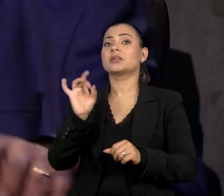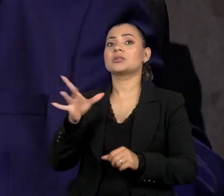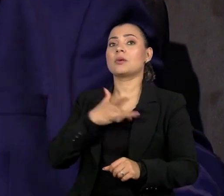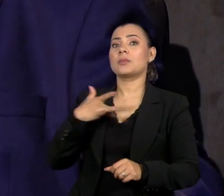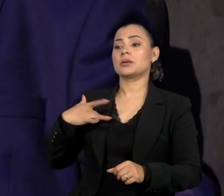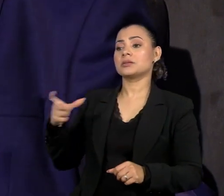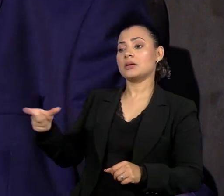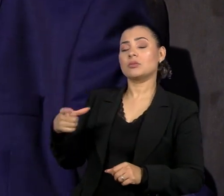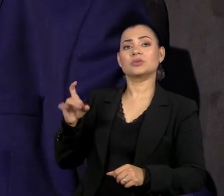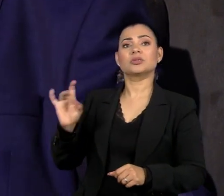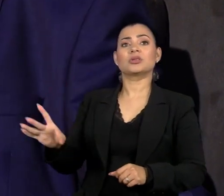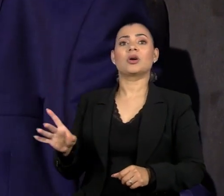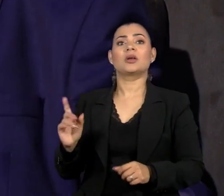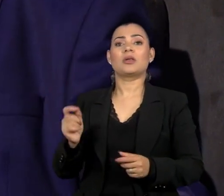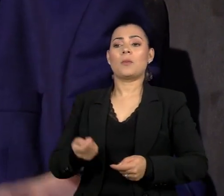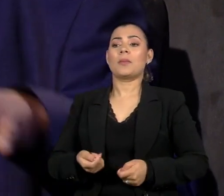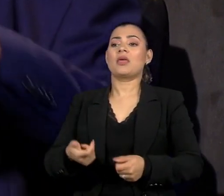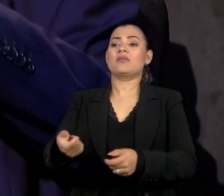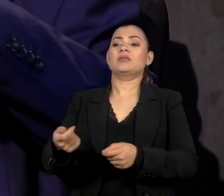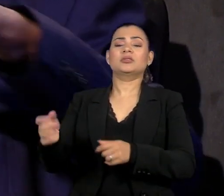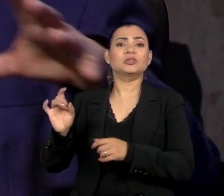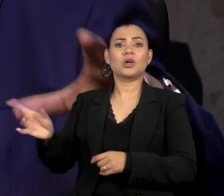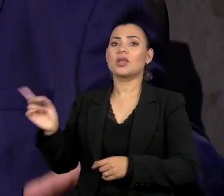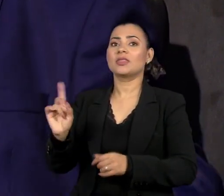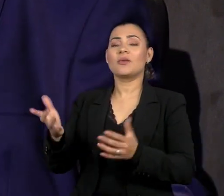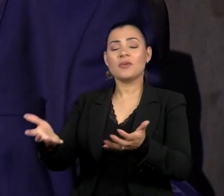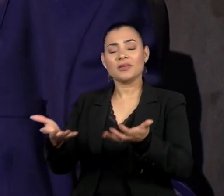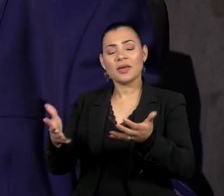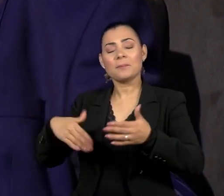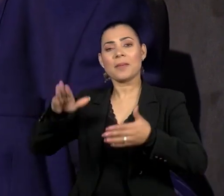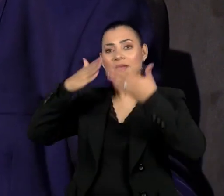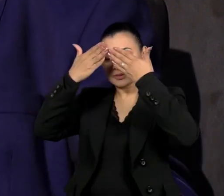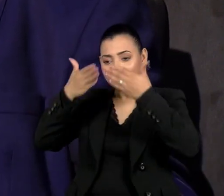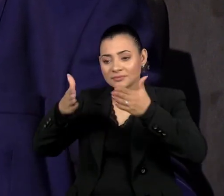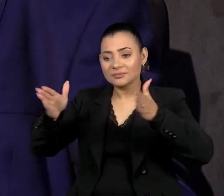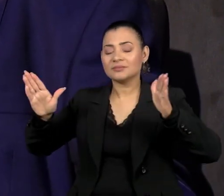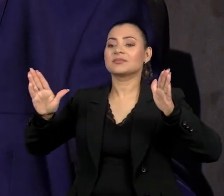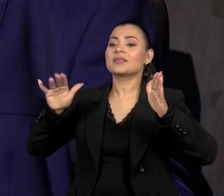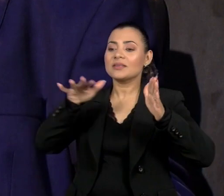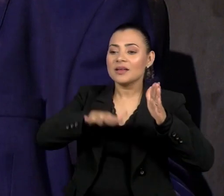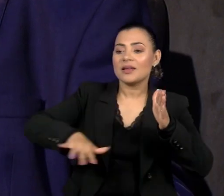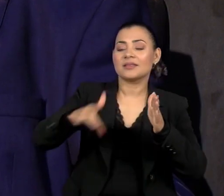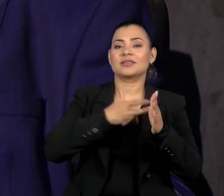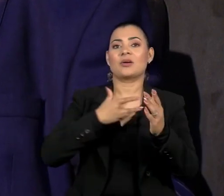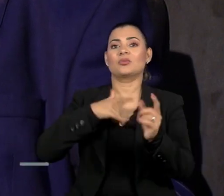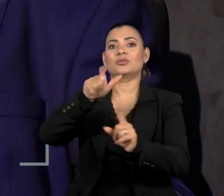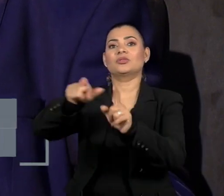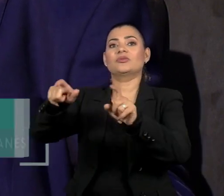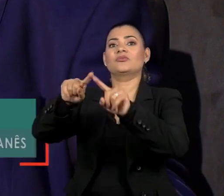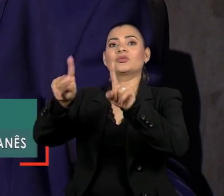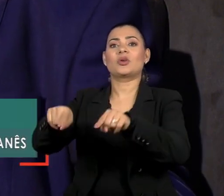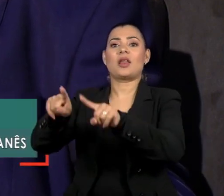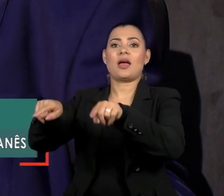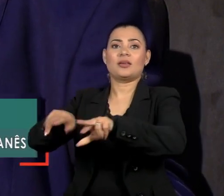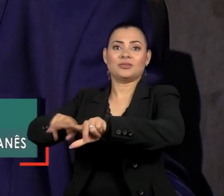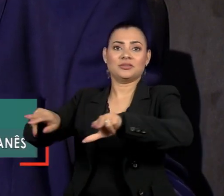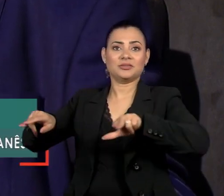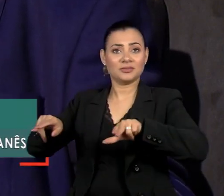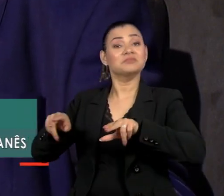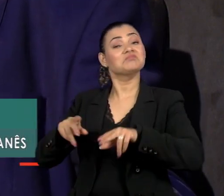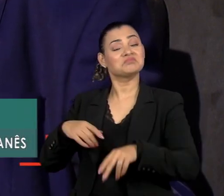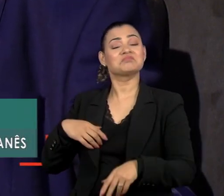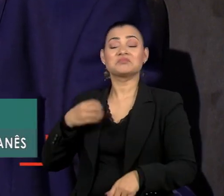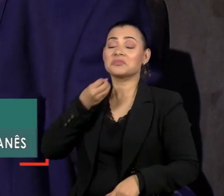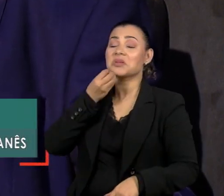da concessão do benefício e querem olhar de uma forma mais ampla para a saúde dos seus colaboradores, né? Então, acho que isso